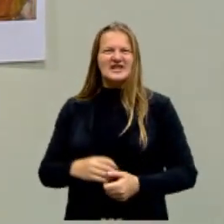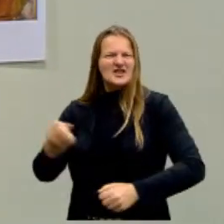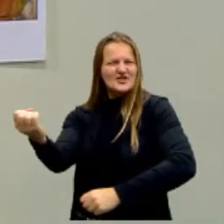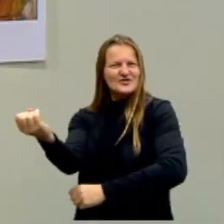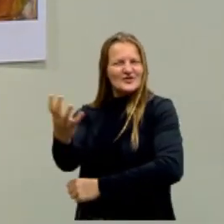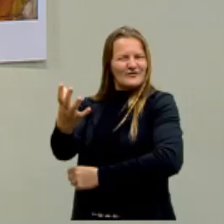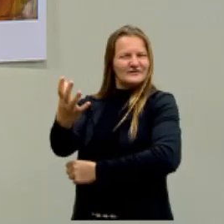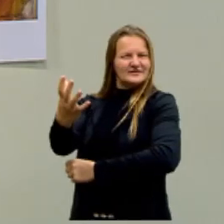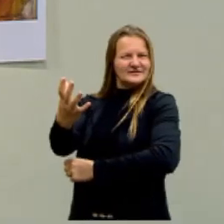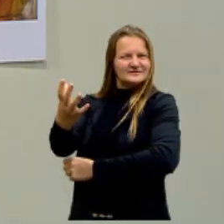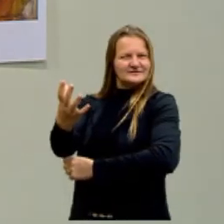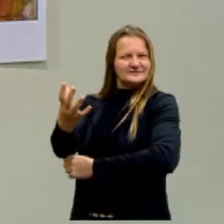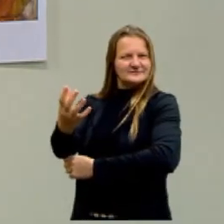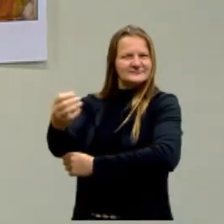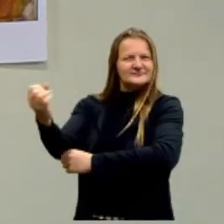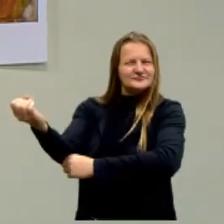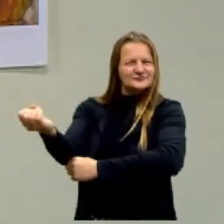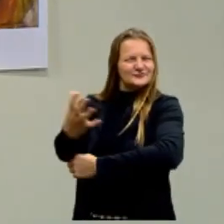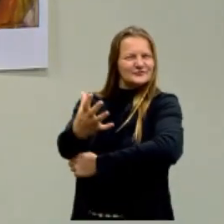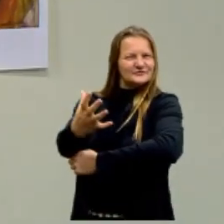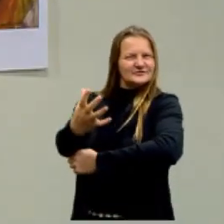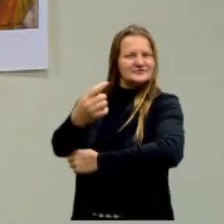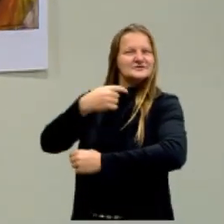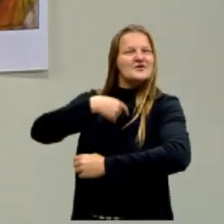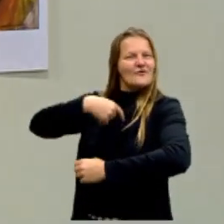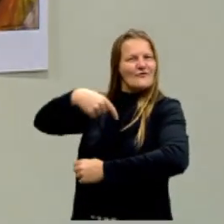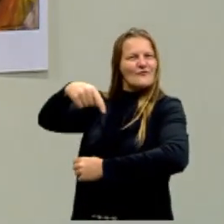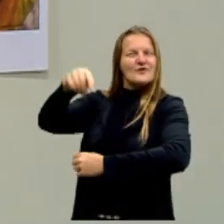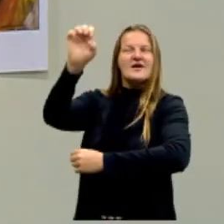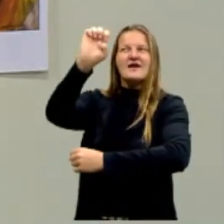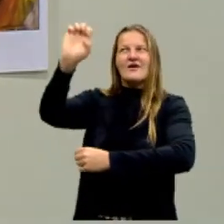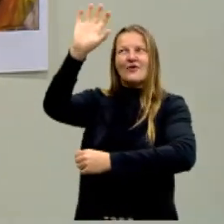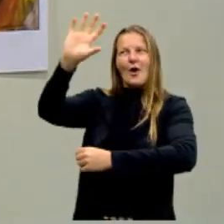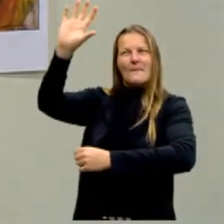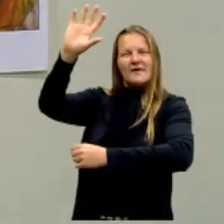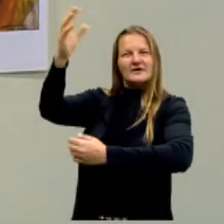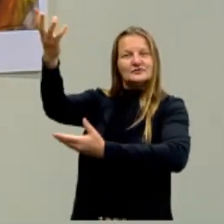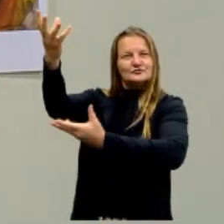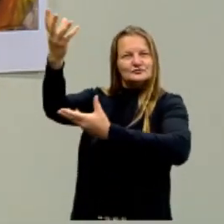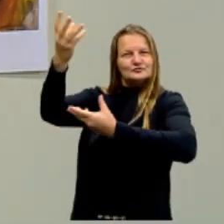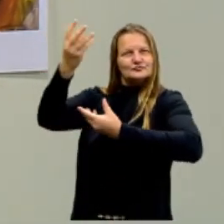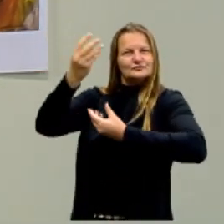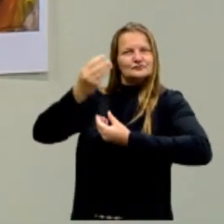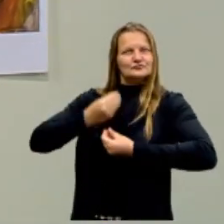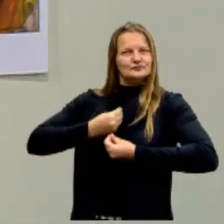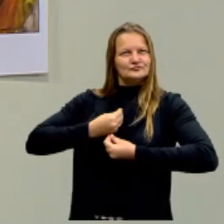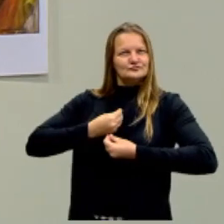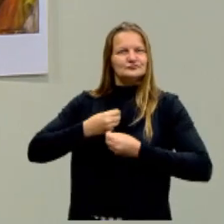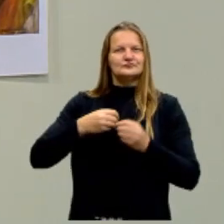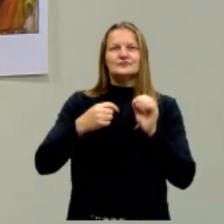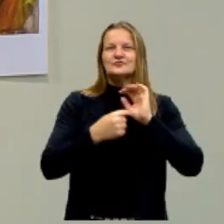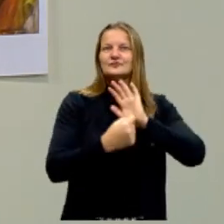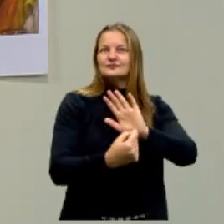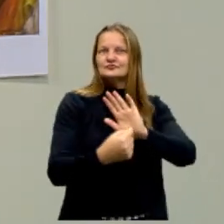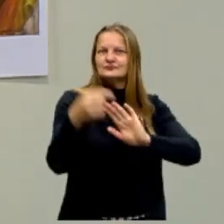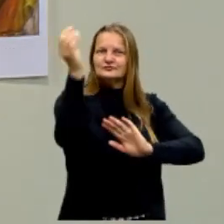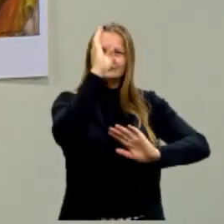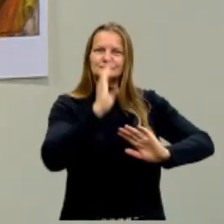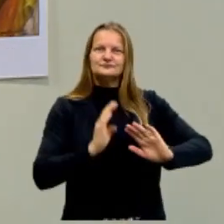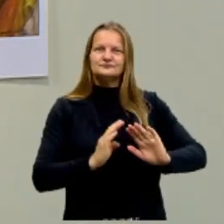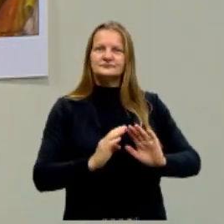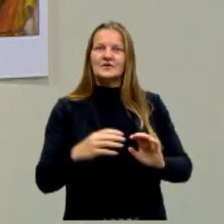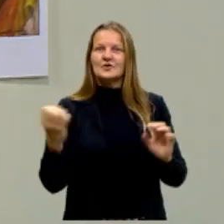novidades Eu fui lá bebida Europa e trouxe para cá na